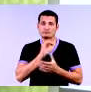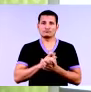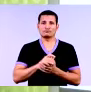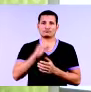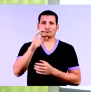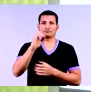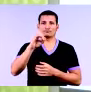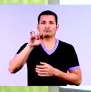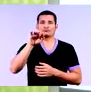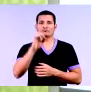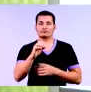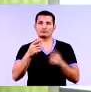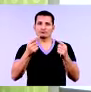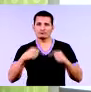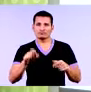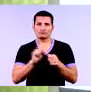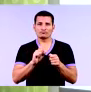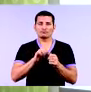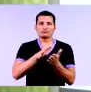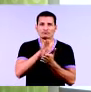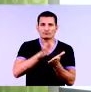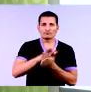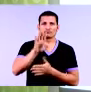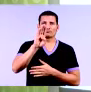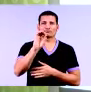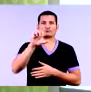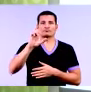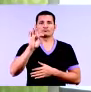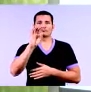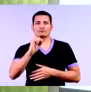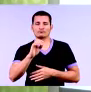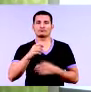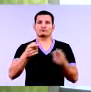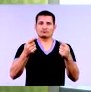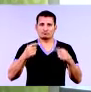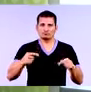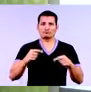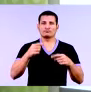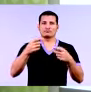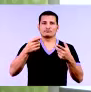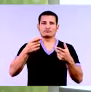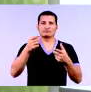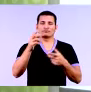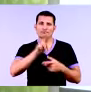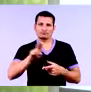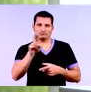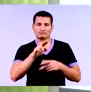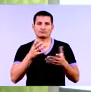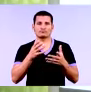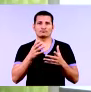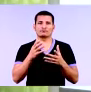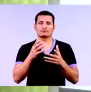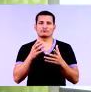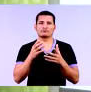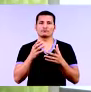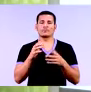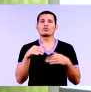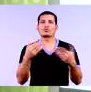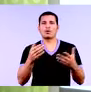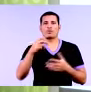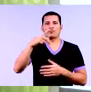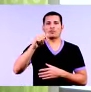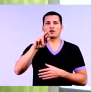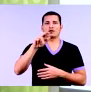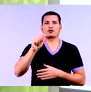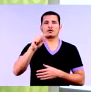abaixo faz a geração de um boleto bancário, o código abaixo utiliza os parâmetros tais. É importante para